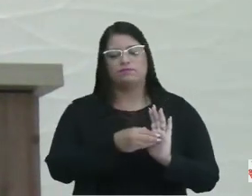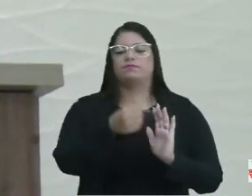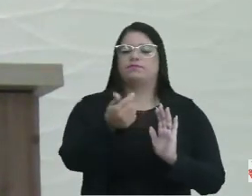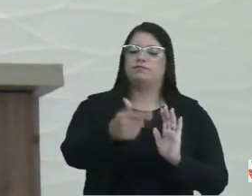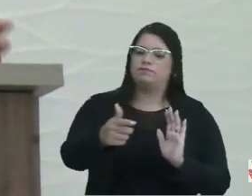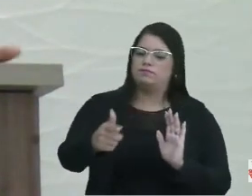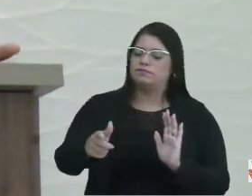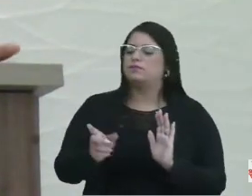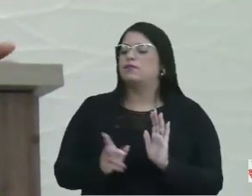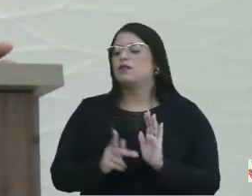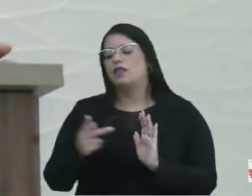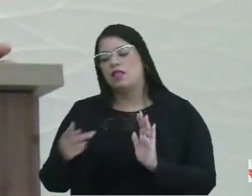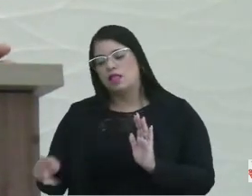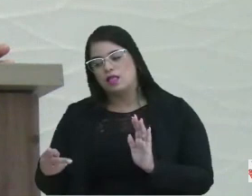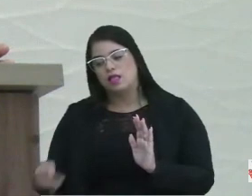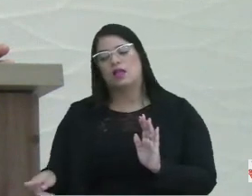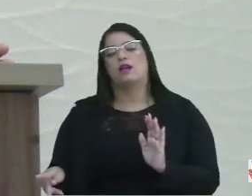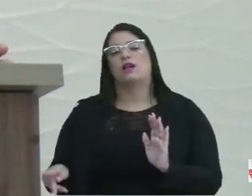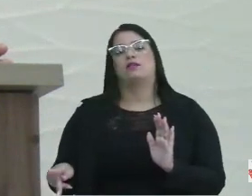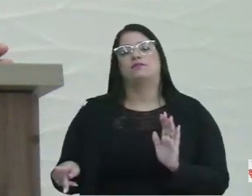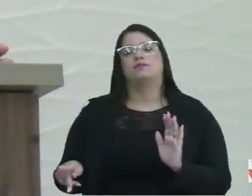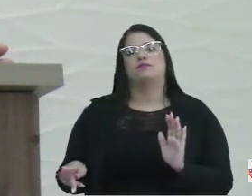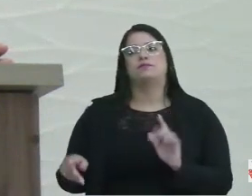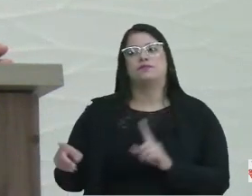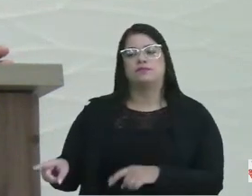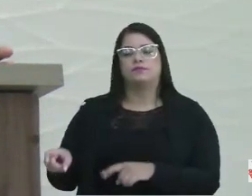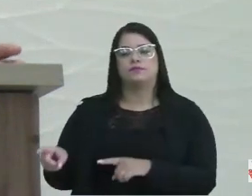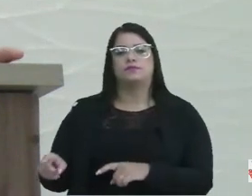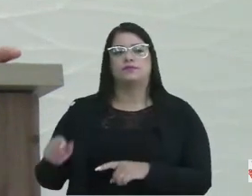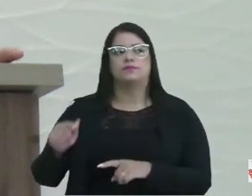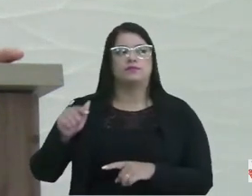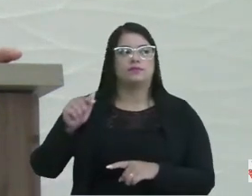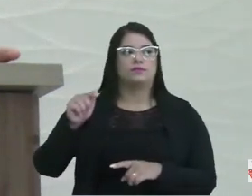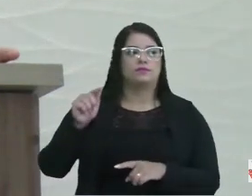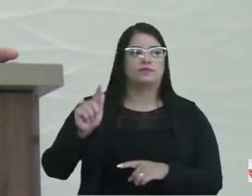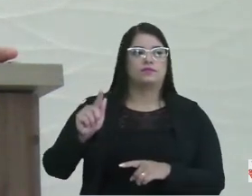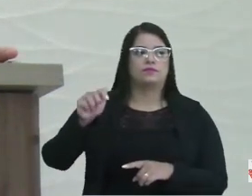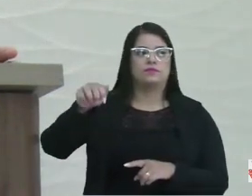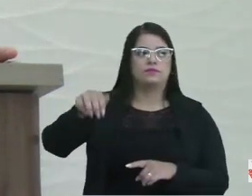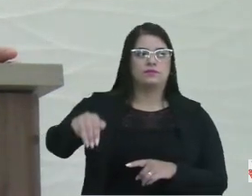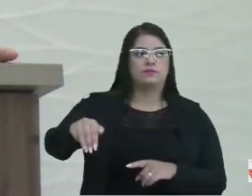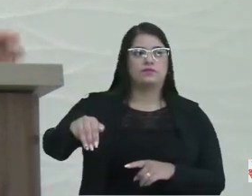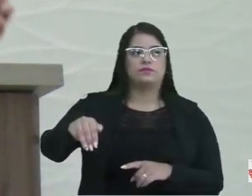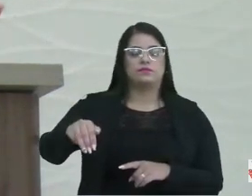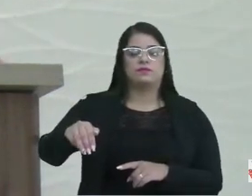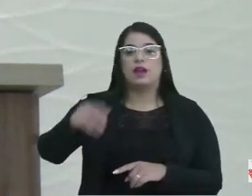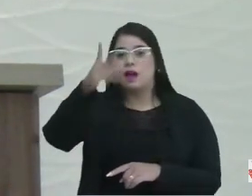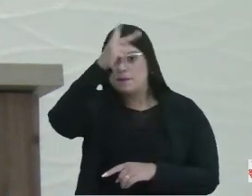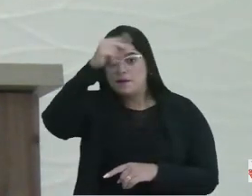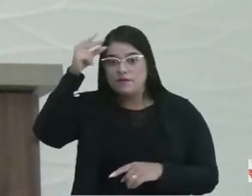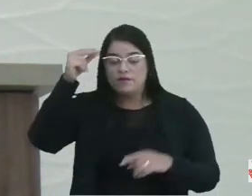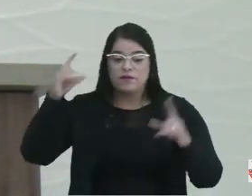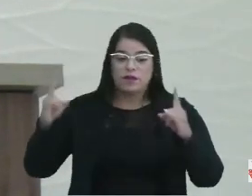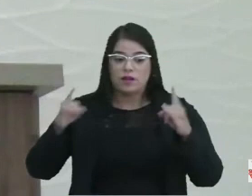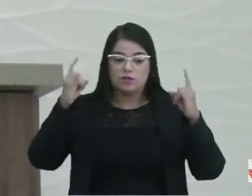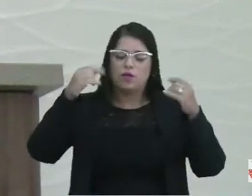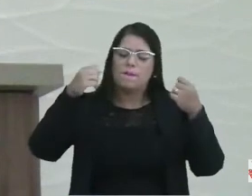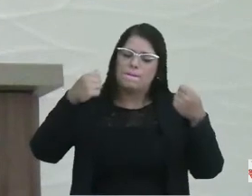lá e eu acredito que a prefeitura tem condições total de fazer a reforma